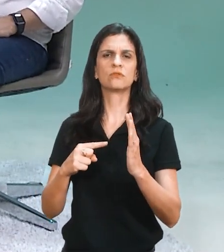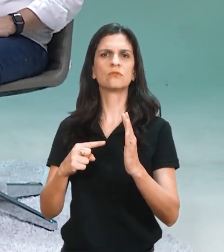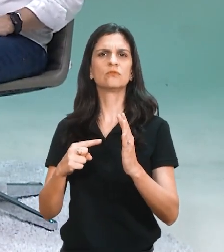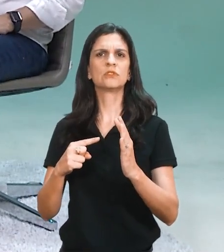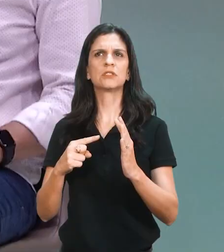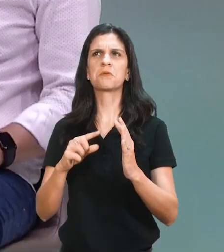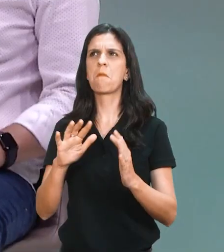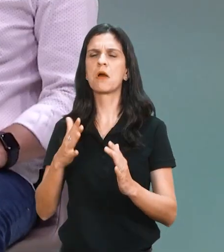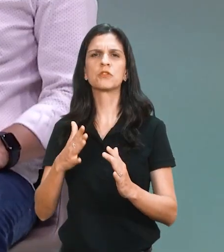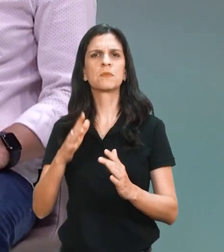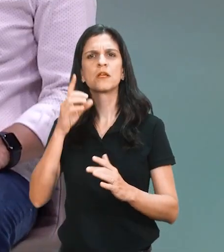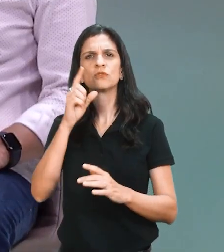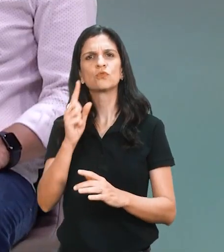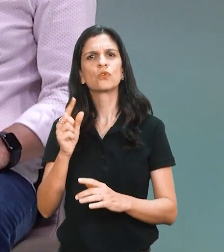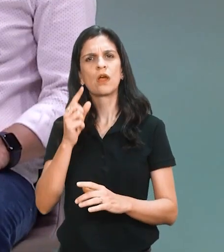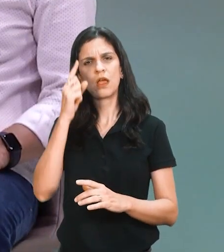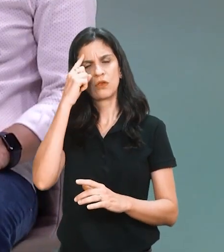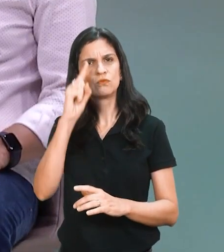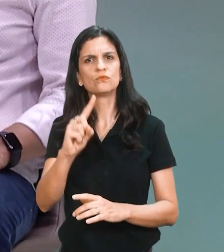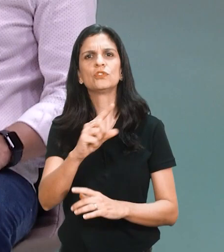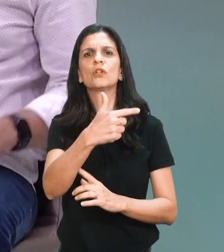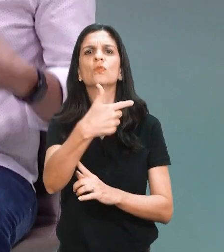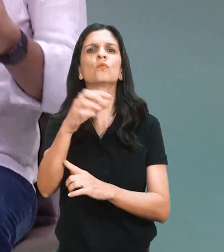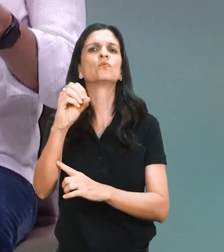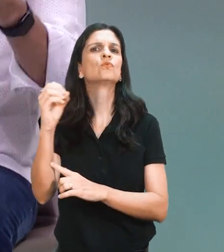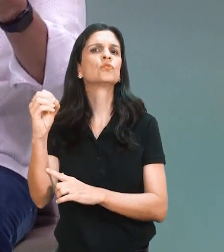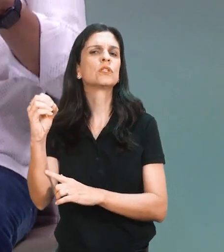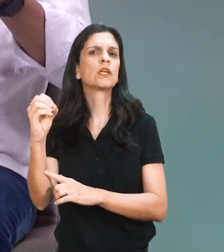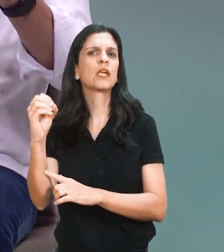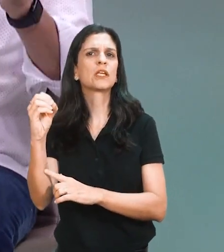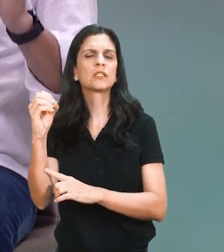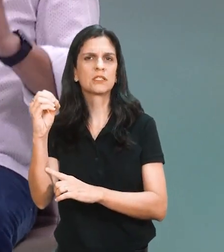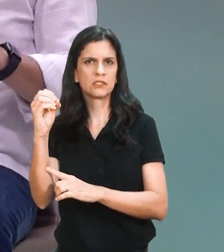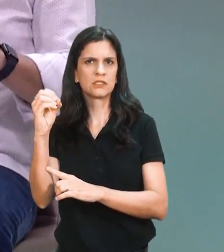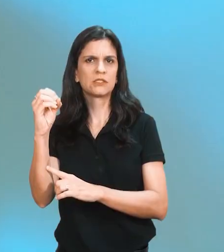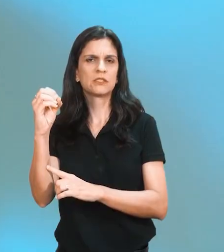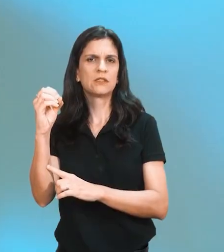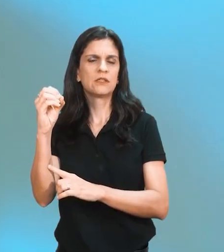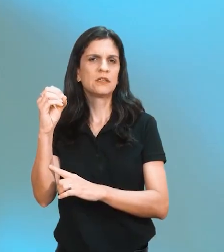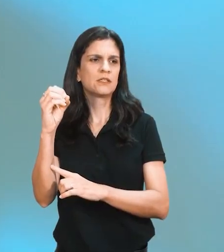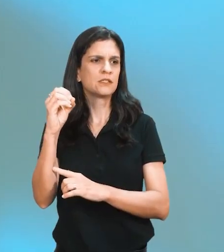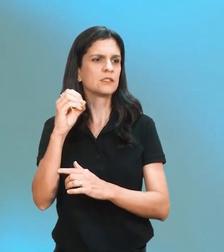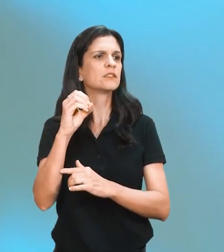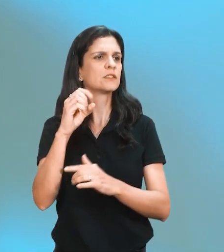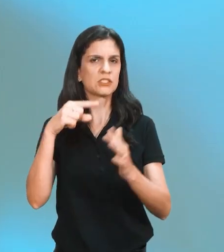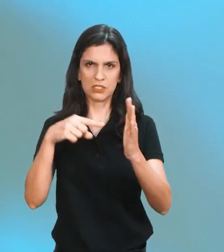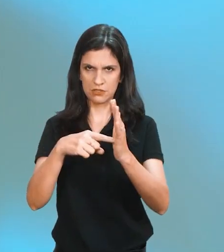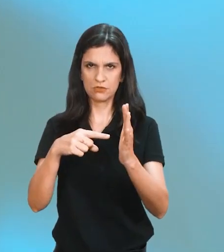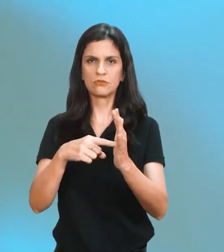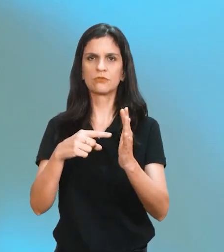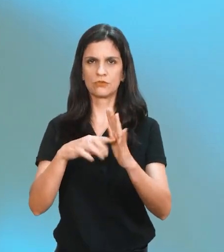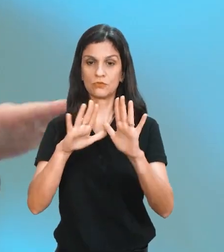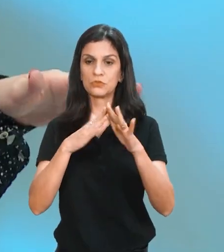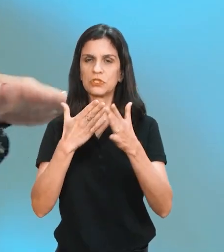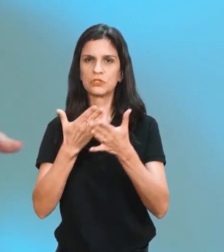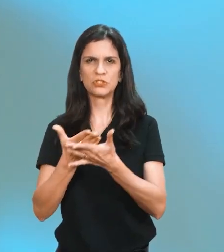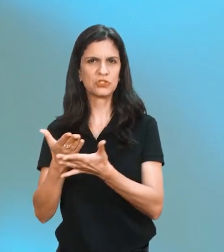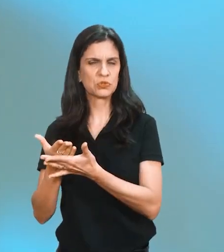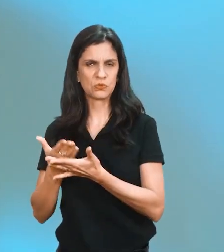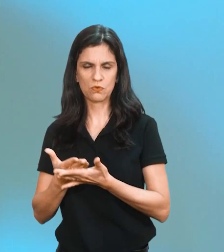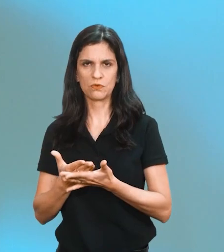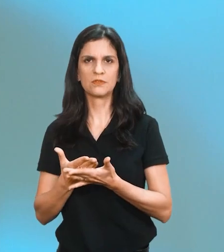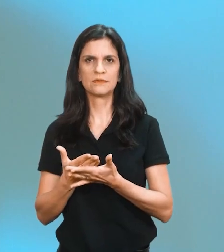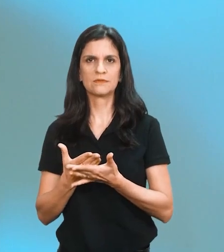receberam 200 denúncias de uma escola. De várias escolas. Então, num dia, como que